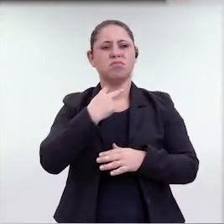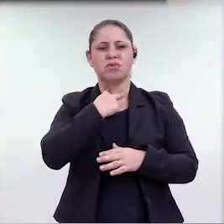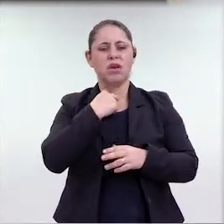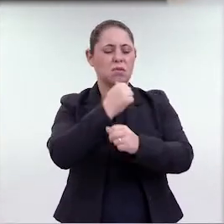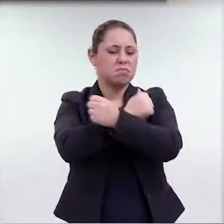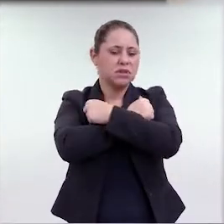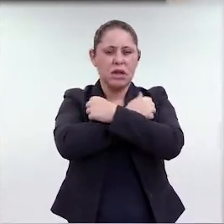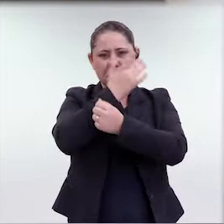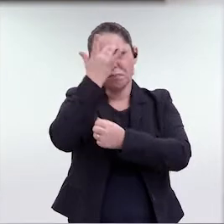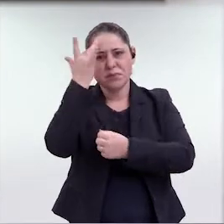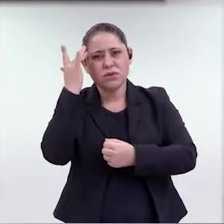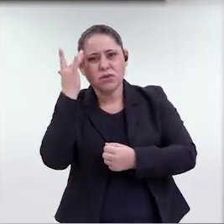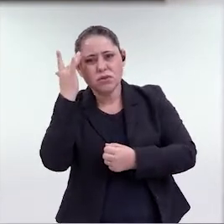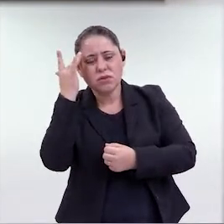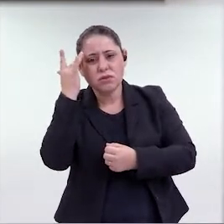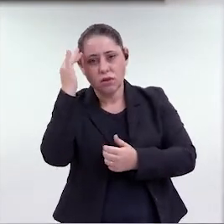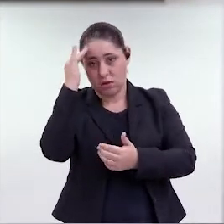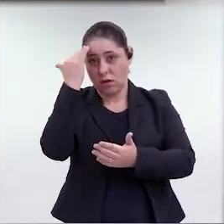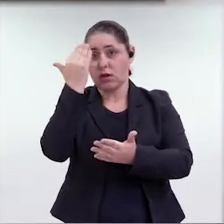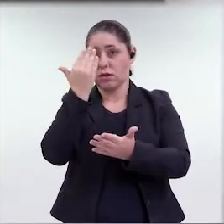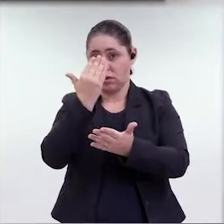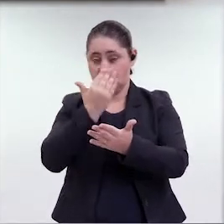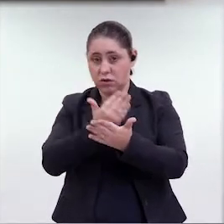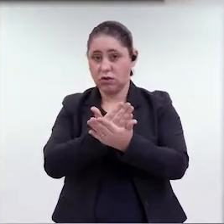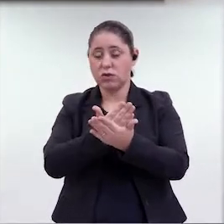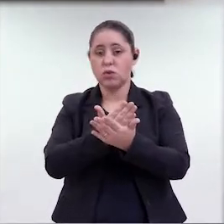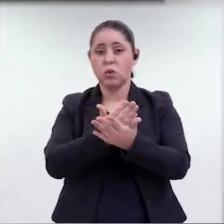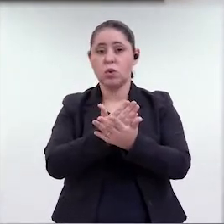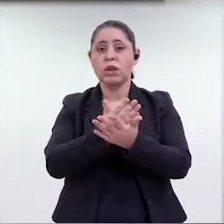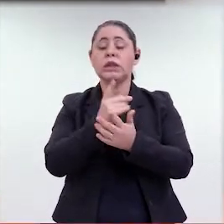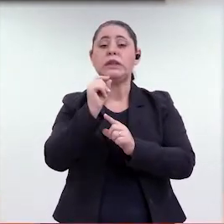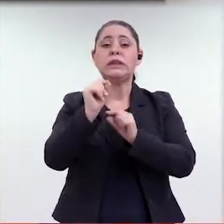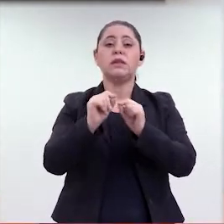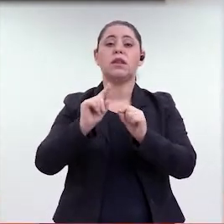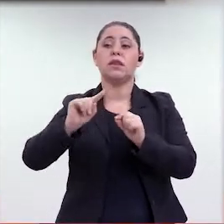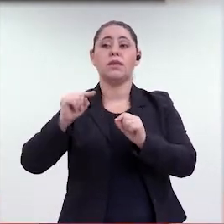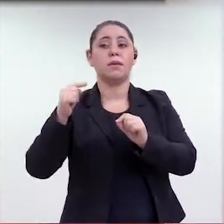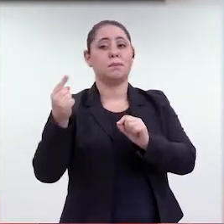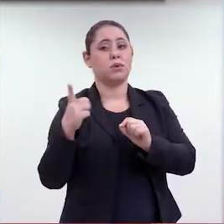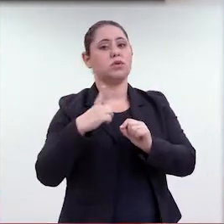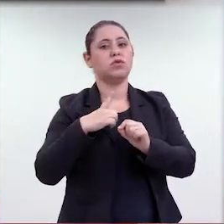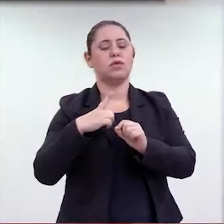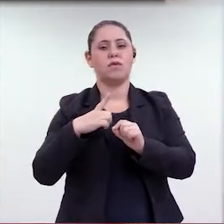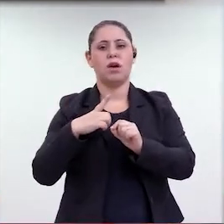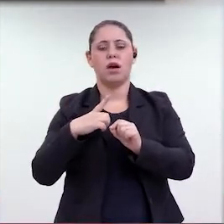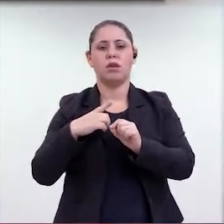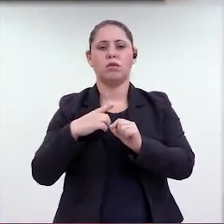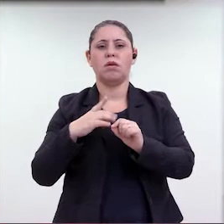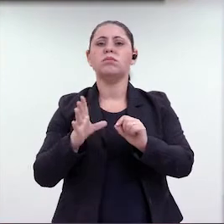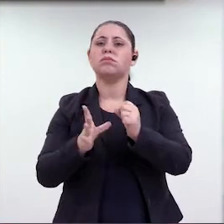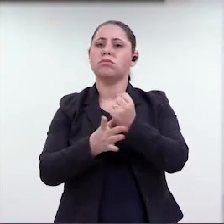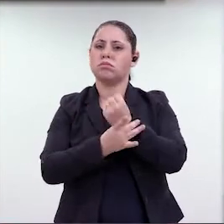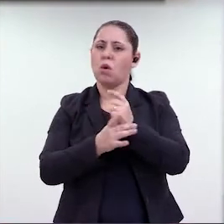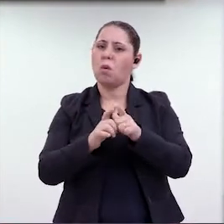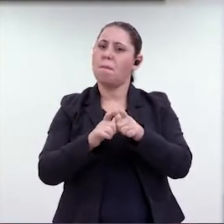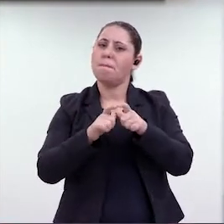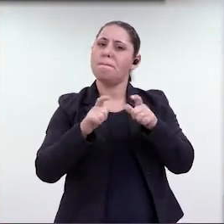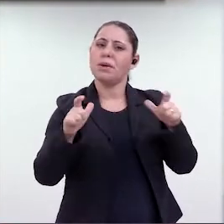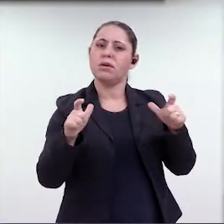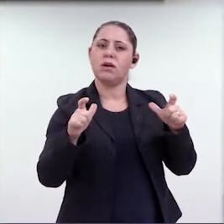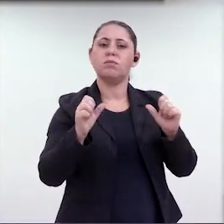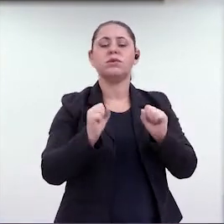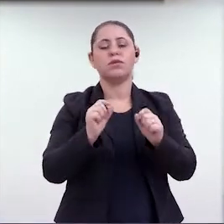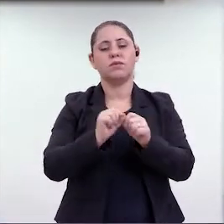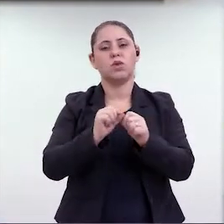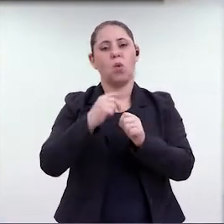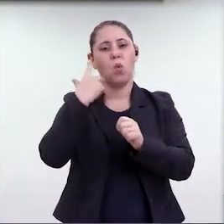poder abraçar as pessoas. Eu acredito que isso, depois que a gente tiver uma segurança maior, né, que a gente puder fazer isso